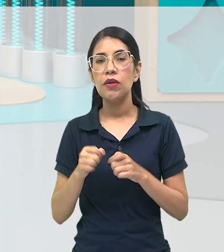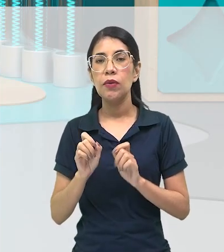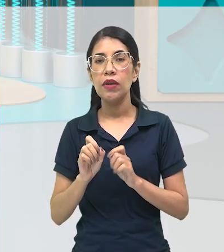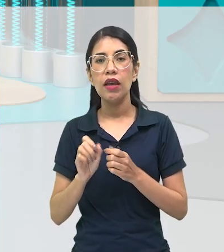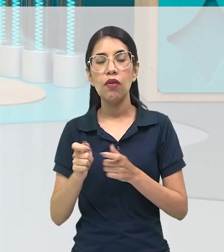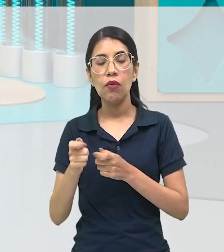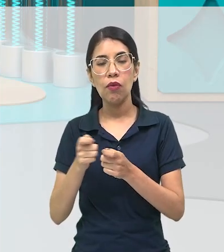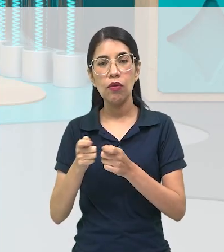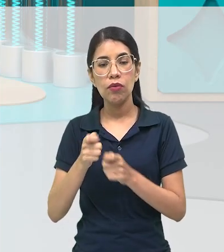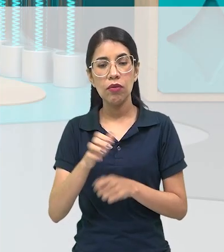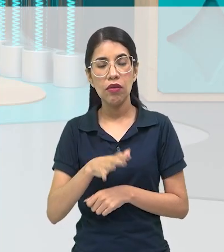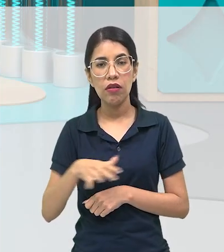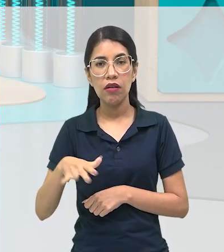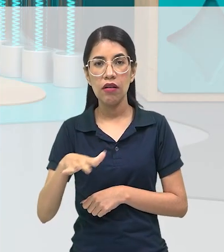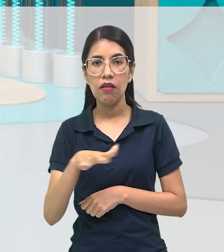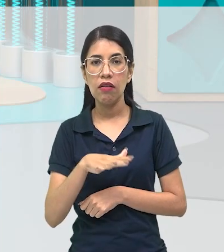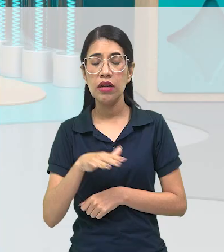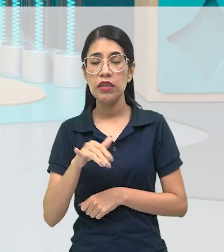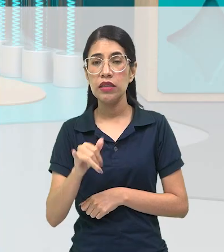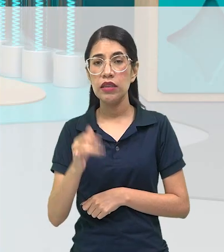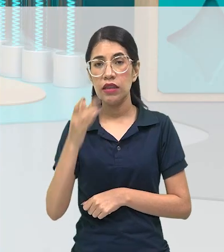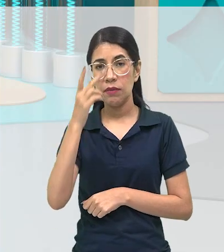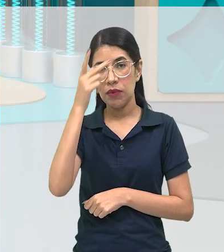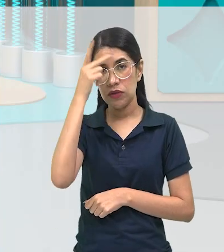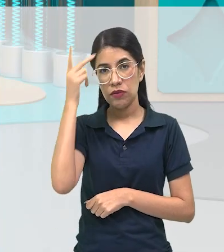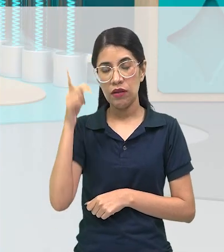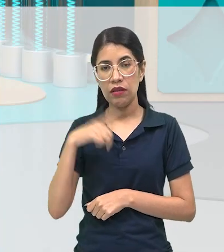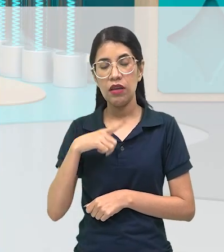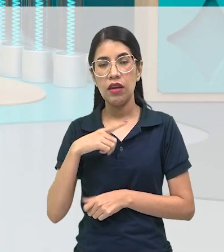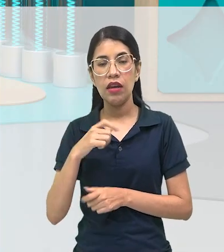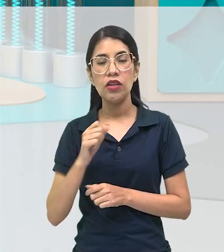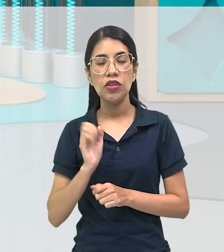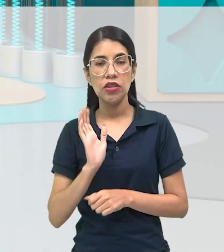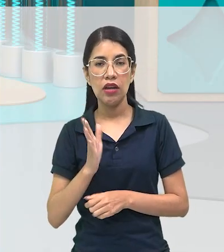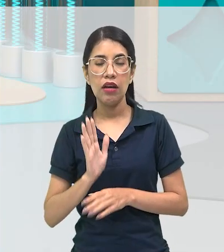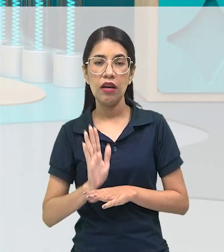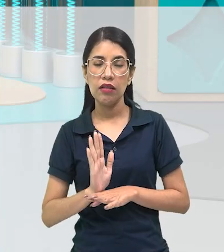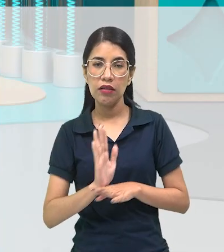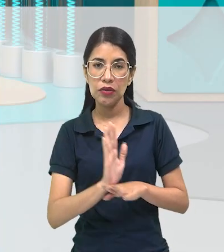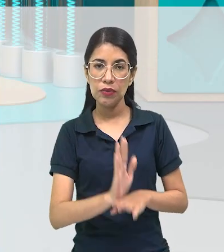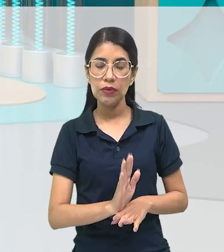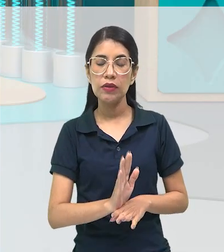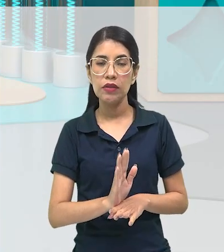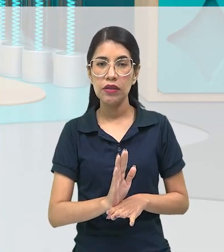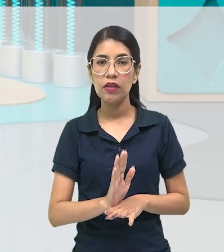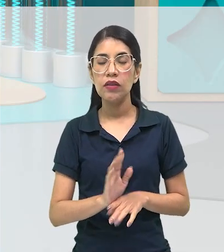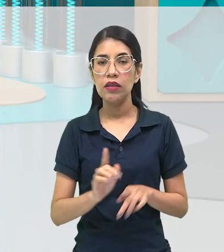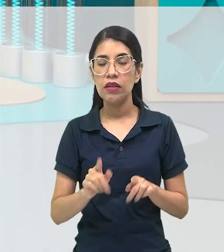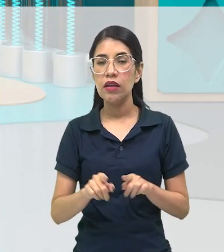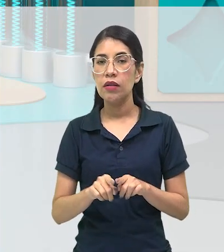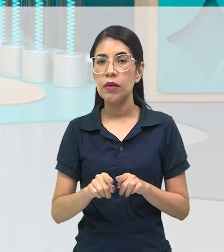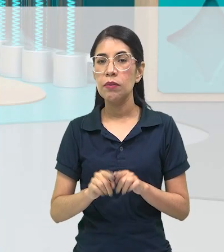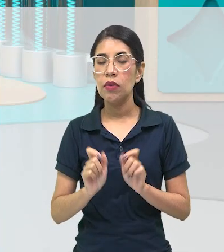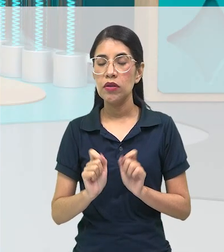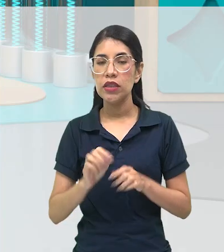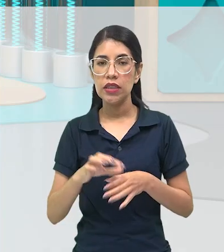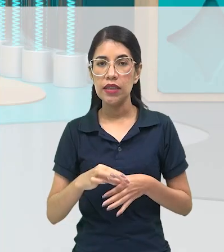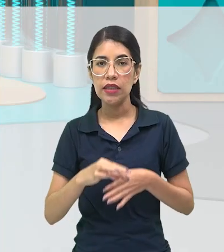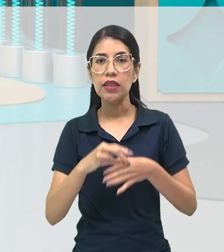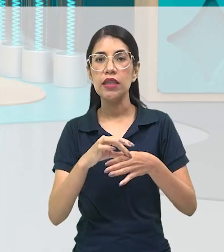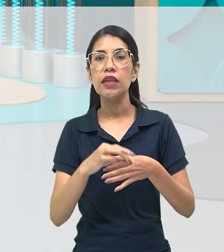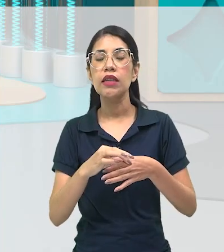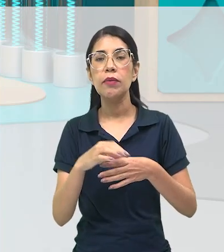aquele controle, né? Caso não haja já alguém que possa fazer isso, né? Que possa já tomar a liderança ali